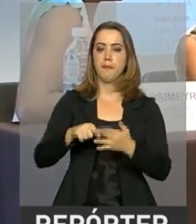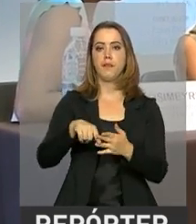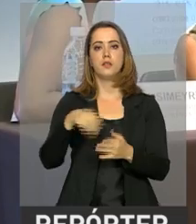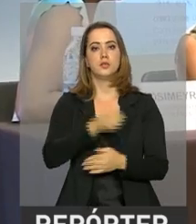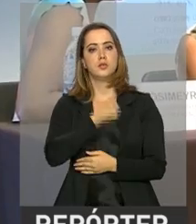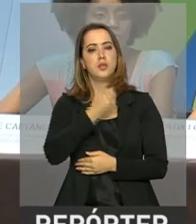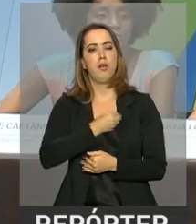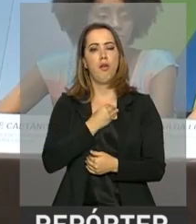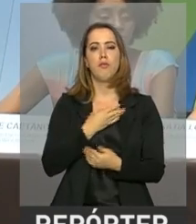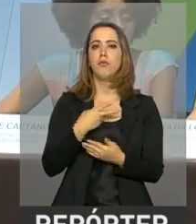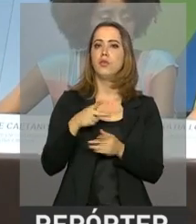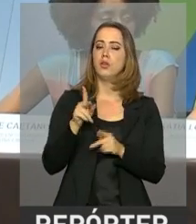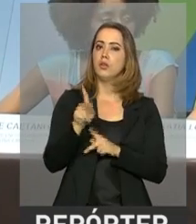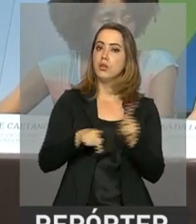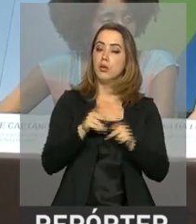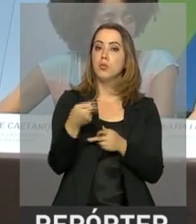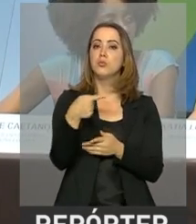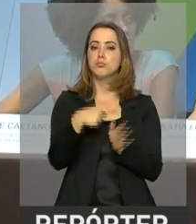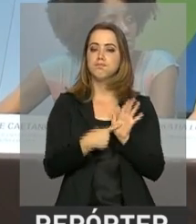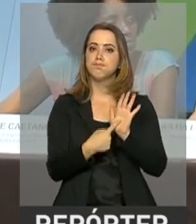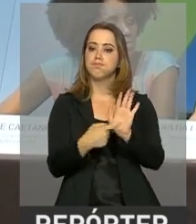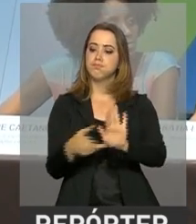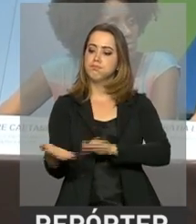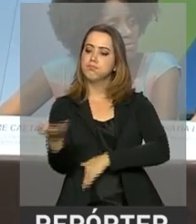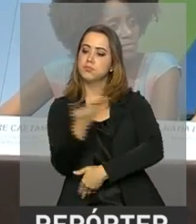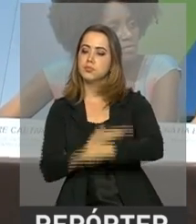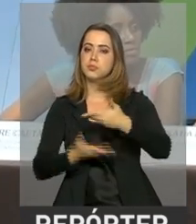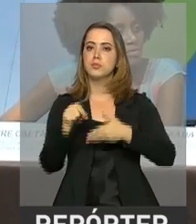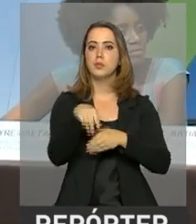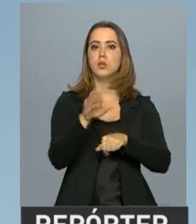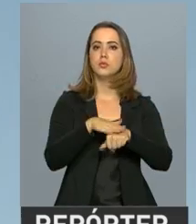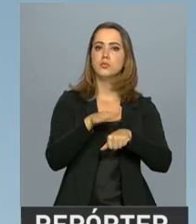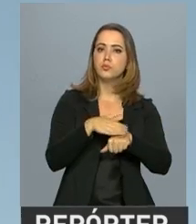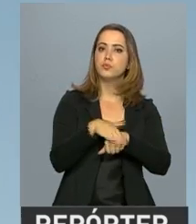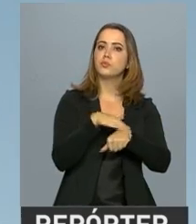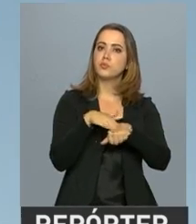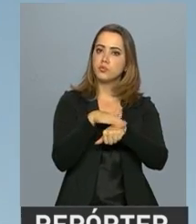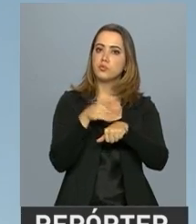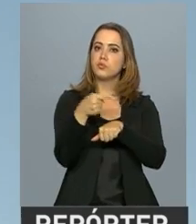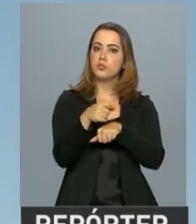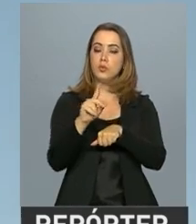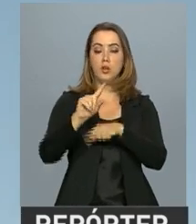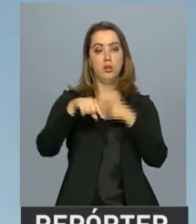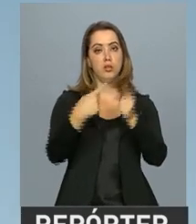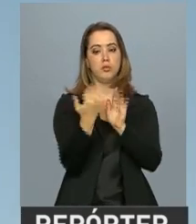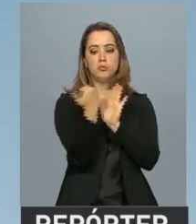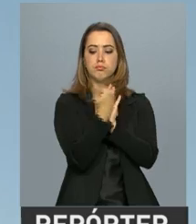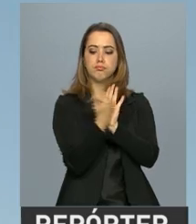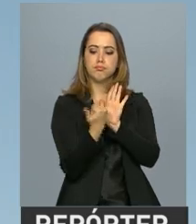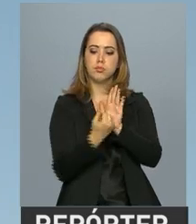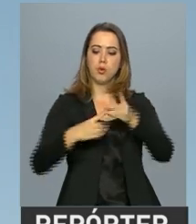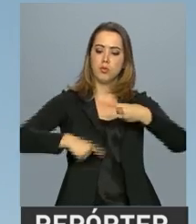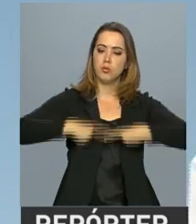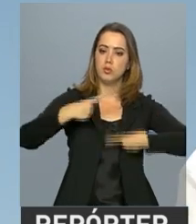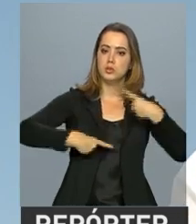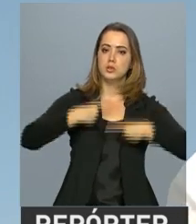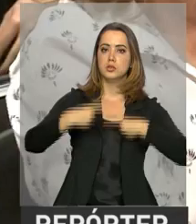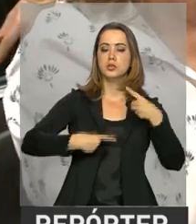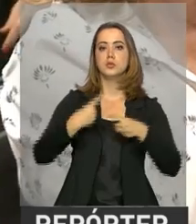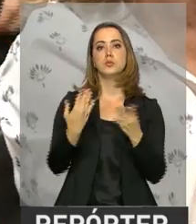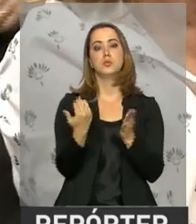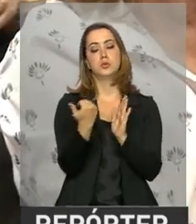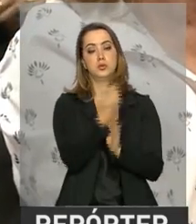seminário. As sugestões apresentadas durante o evento serão referência para a elaboração de políticas públicas do governo